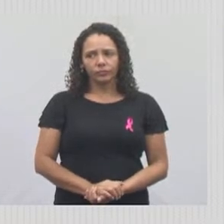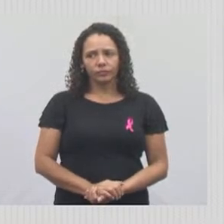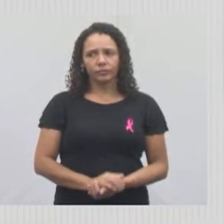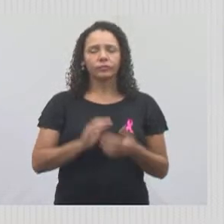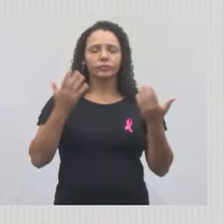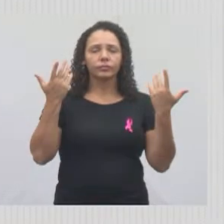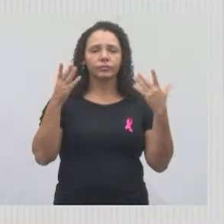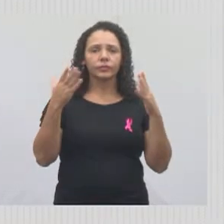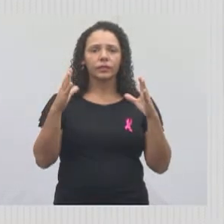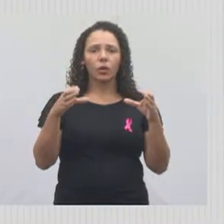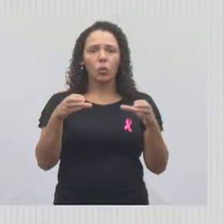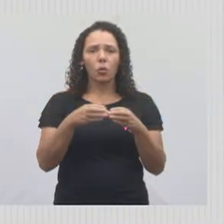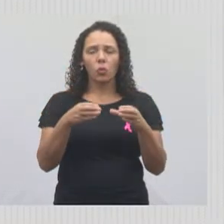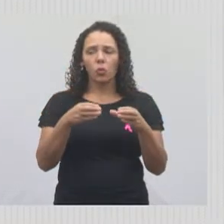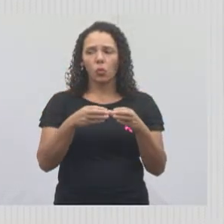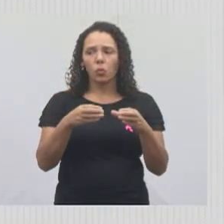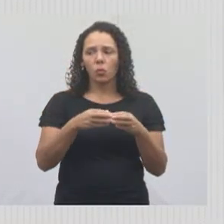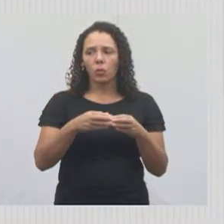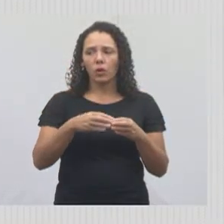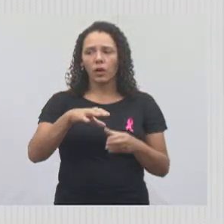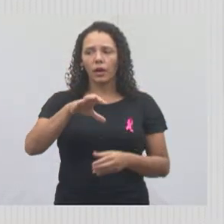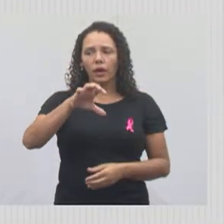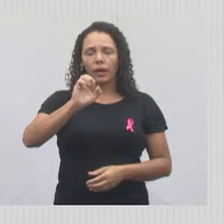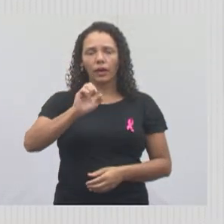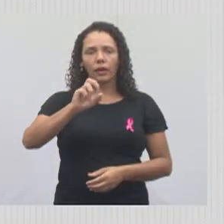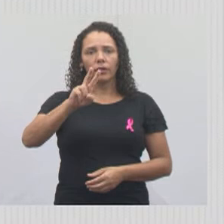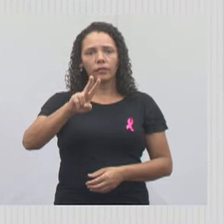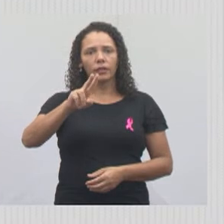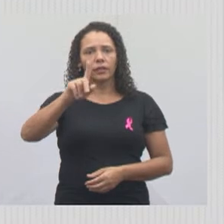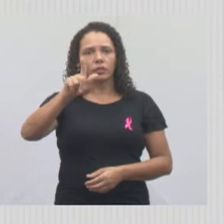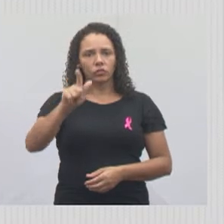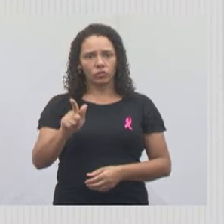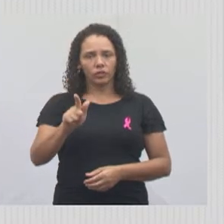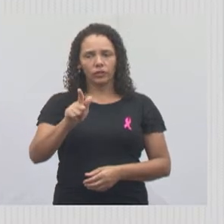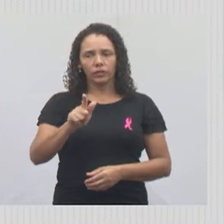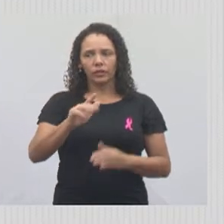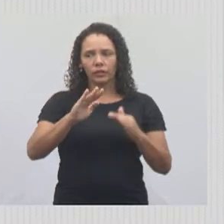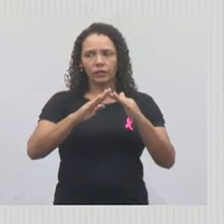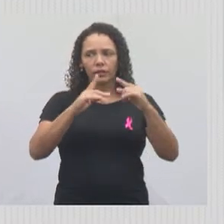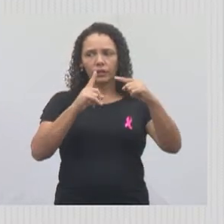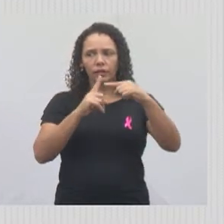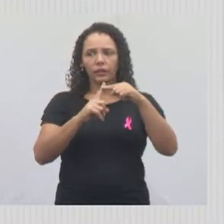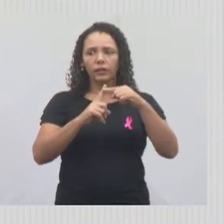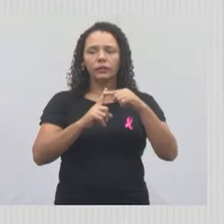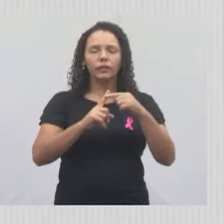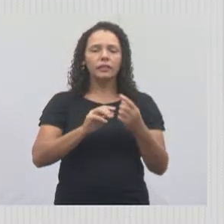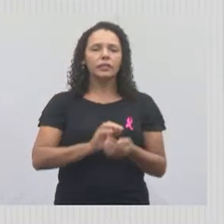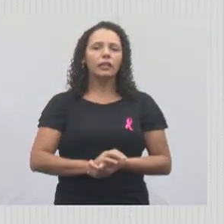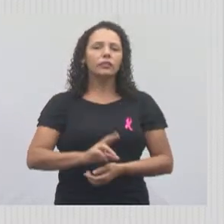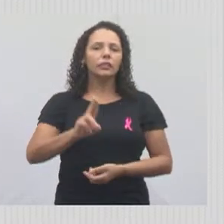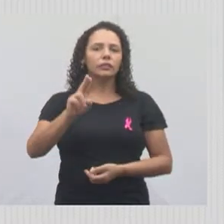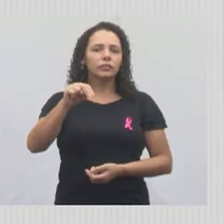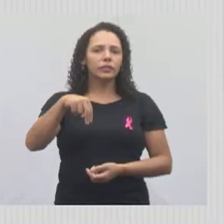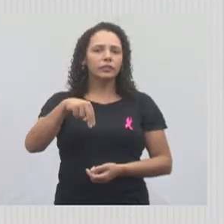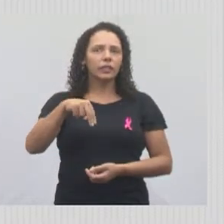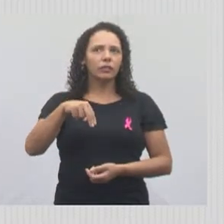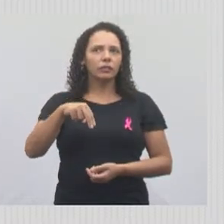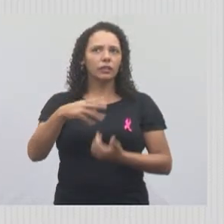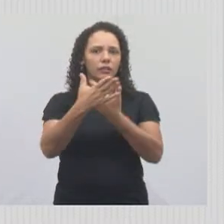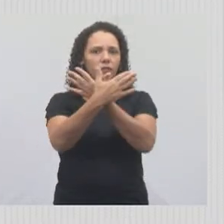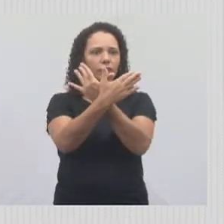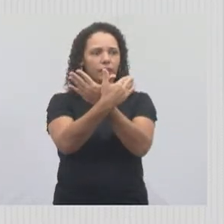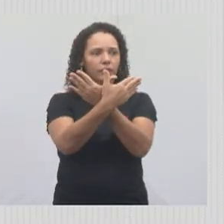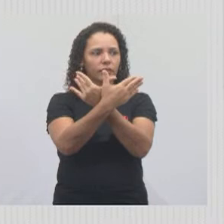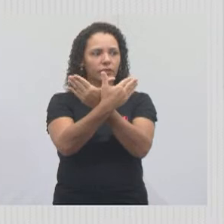parabenizando o grupo de EVG, o grupo de evangelização da Igreja Universal do Reino de Deus. Parabéns